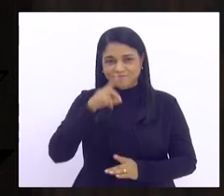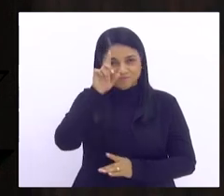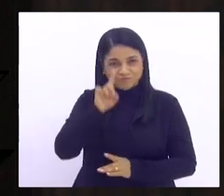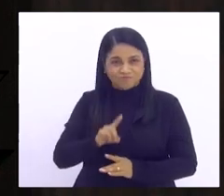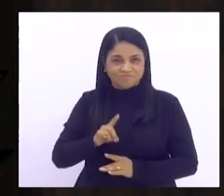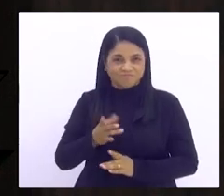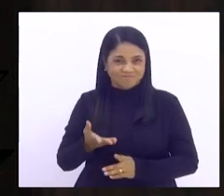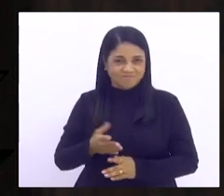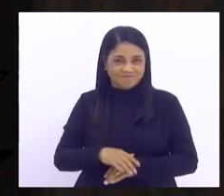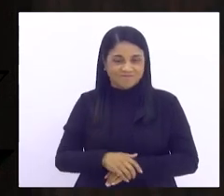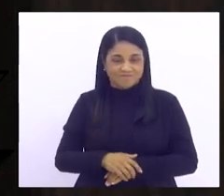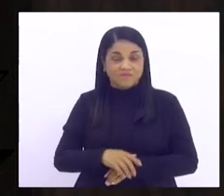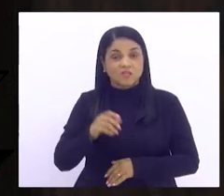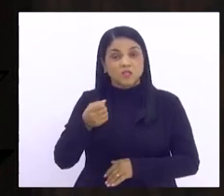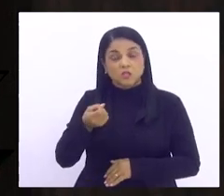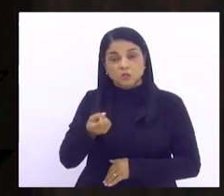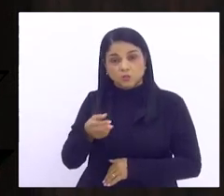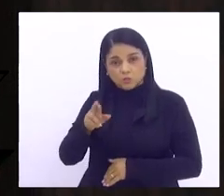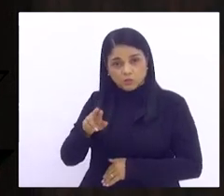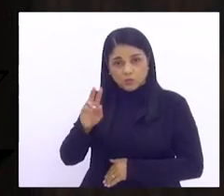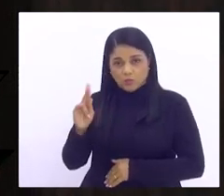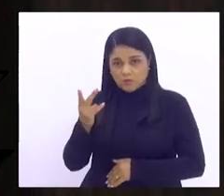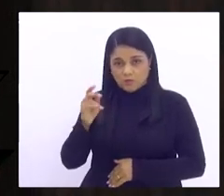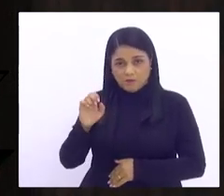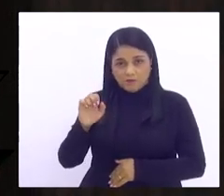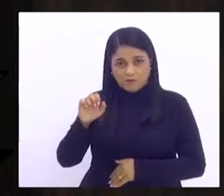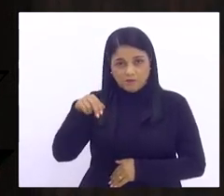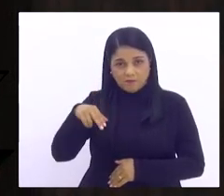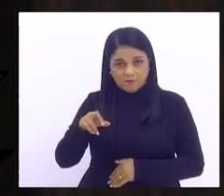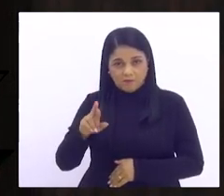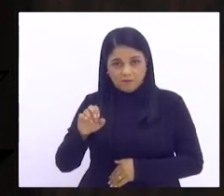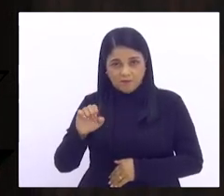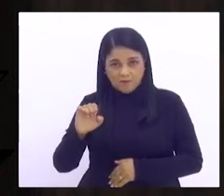Como o doutor Henrique falou inicialmente,